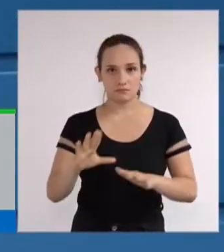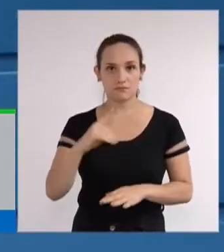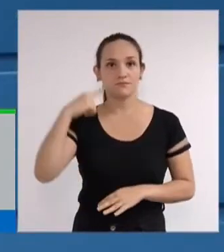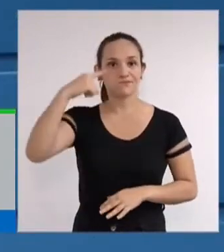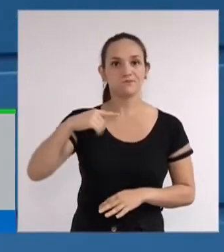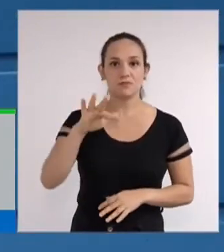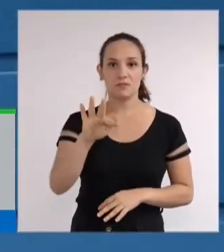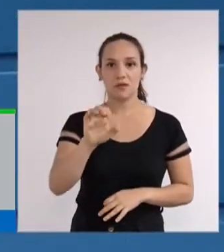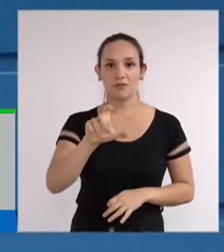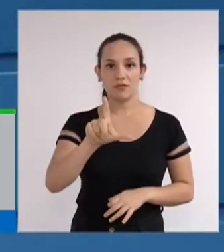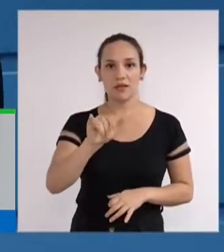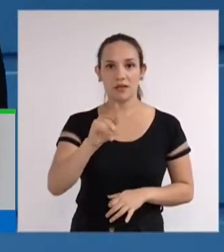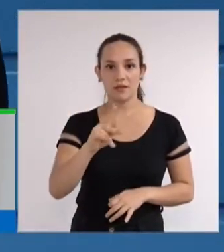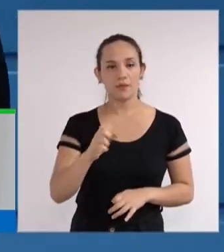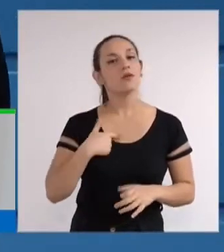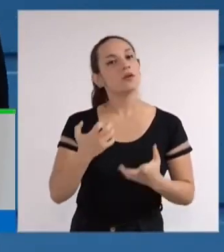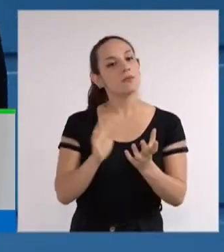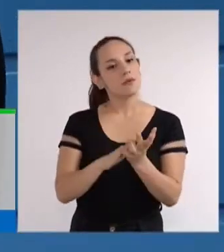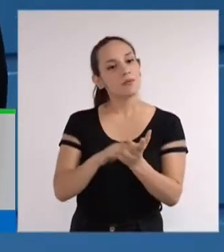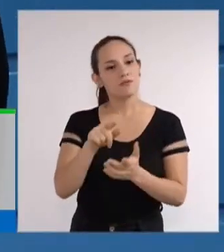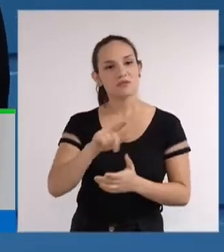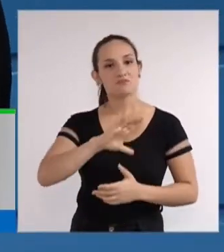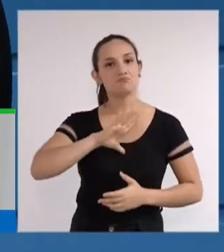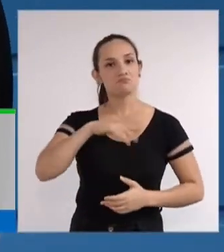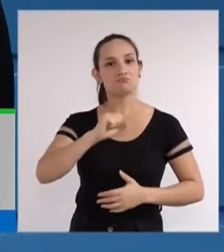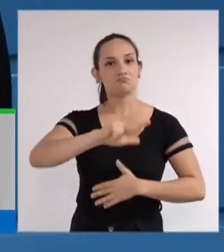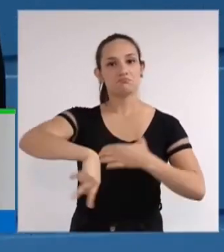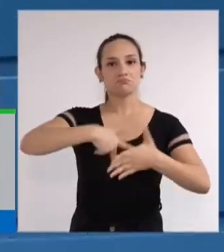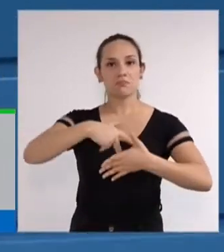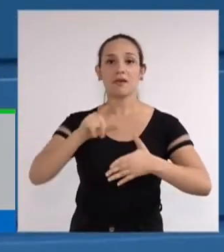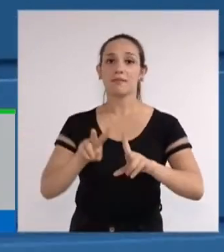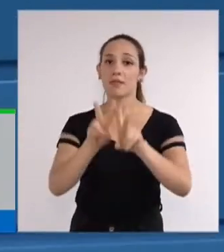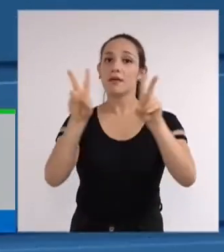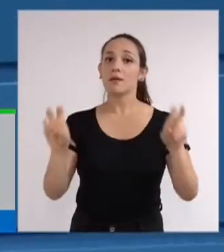Vossa Excelência, Vossa Senhoria, por usar essa tribuna e trazer